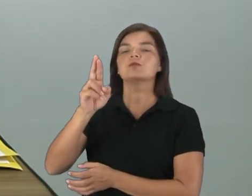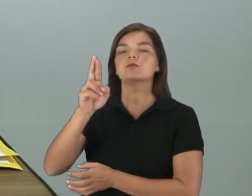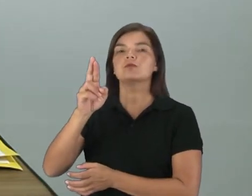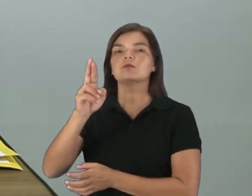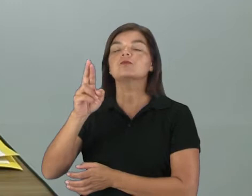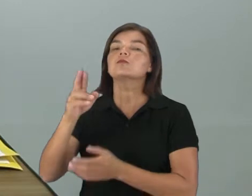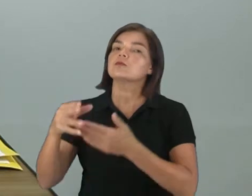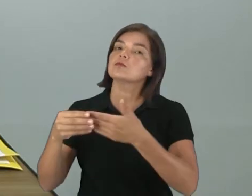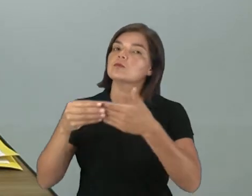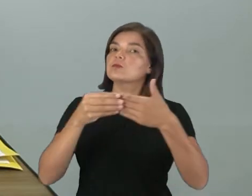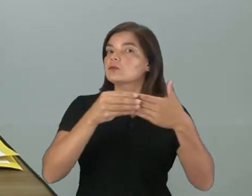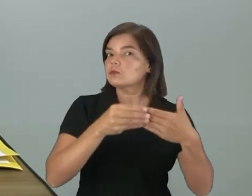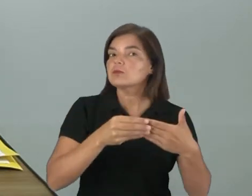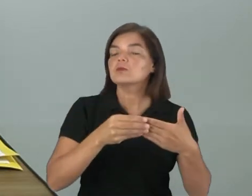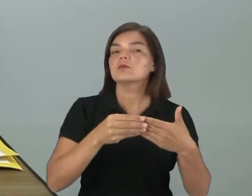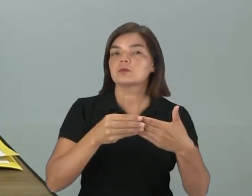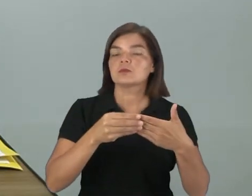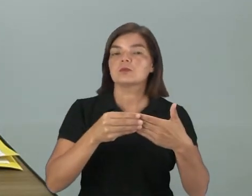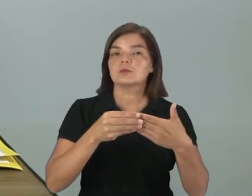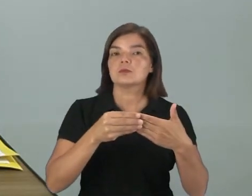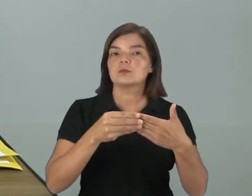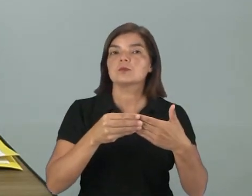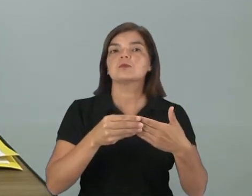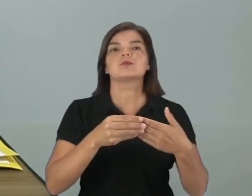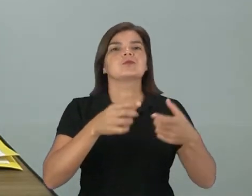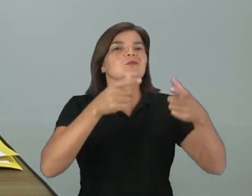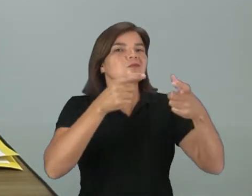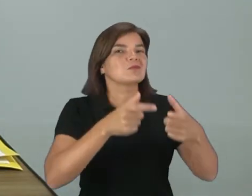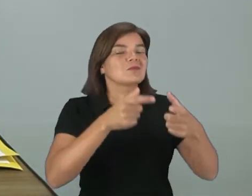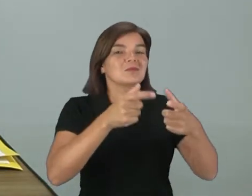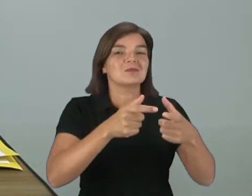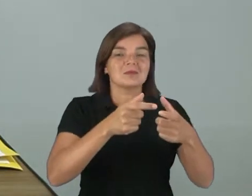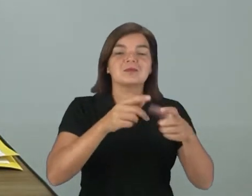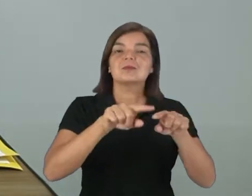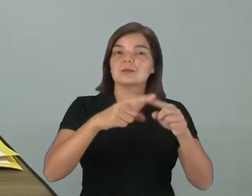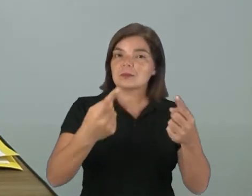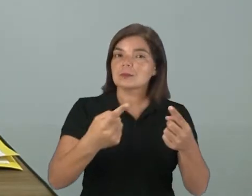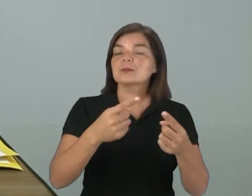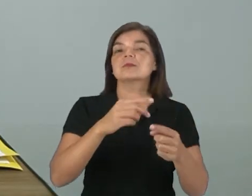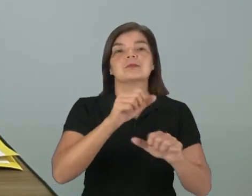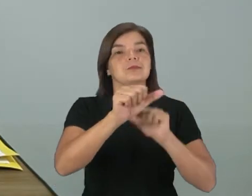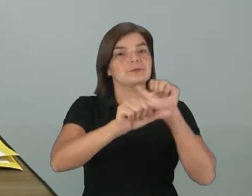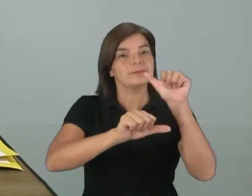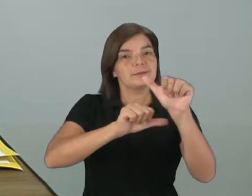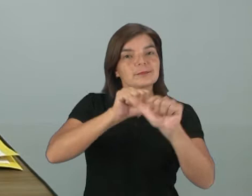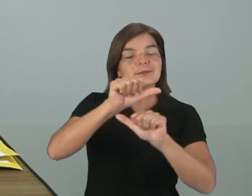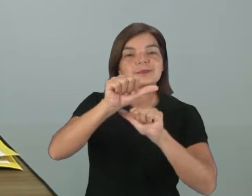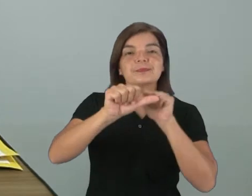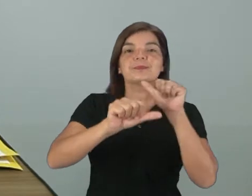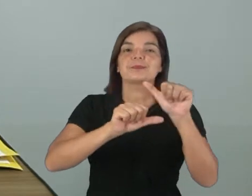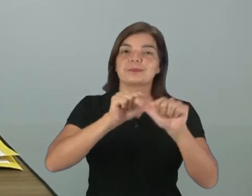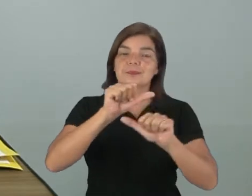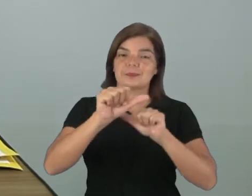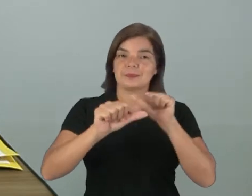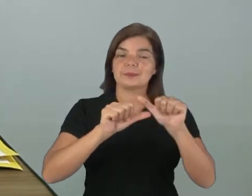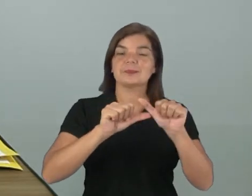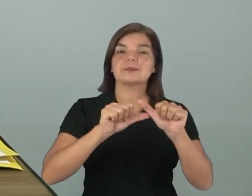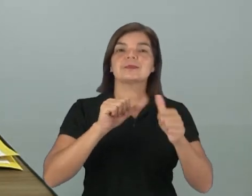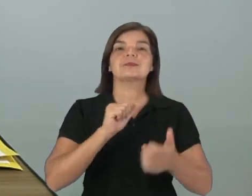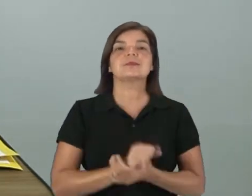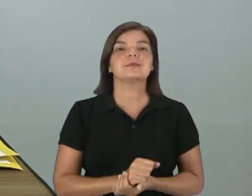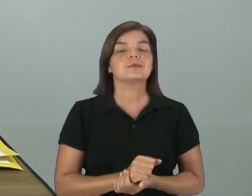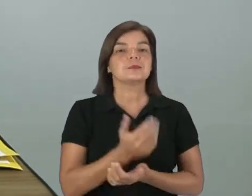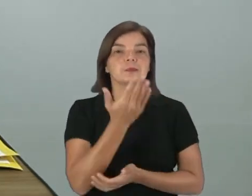né, ele na sua produção para os frigoríficos, aonde eles são transformados ali